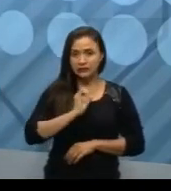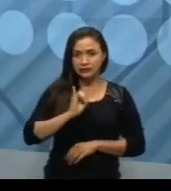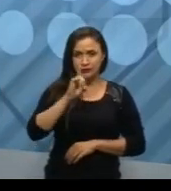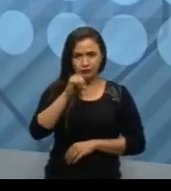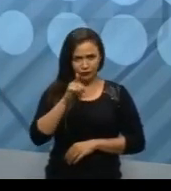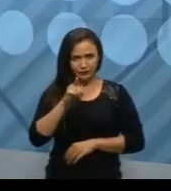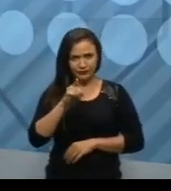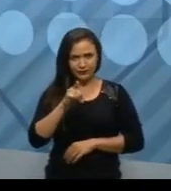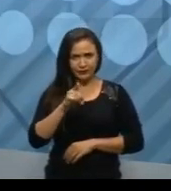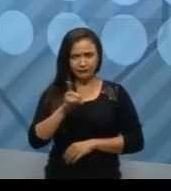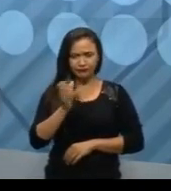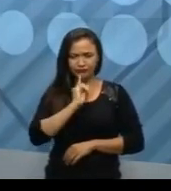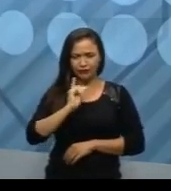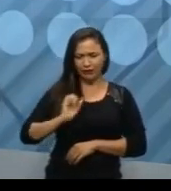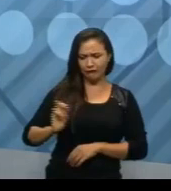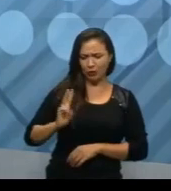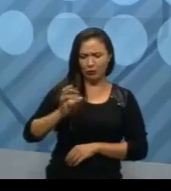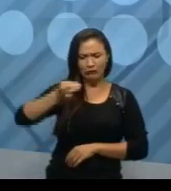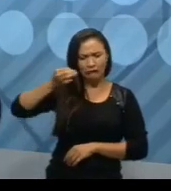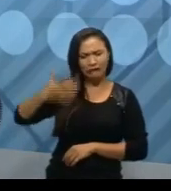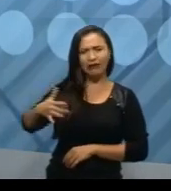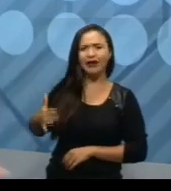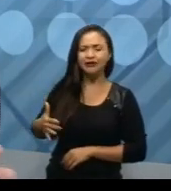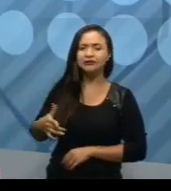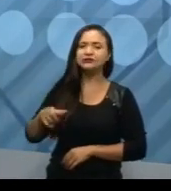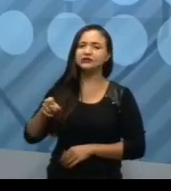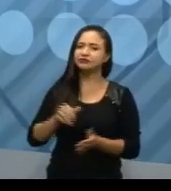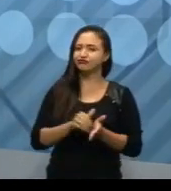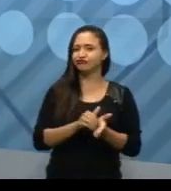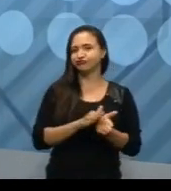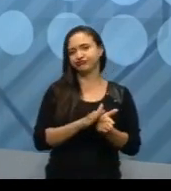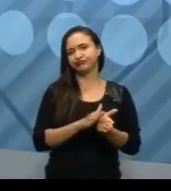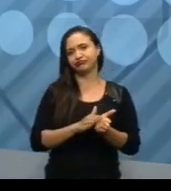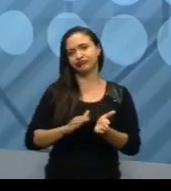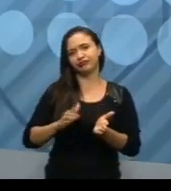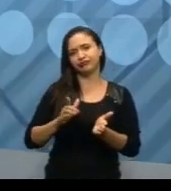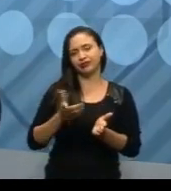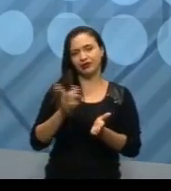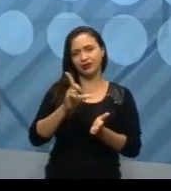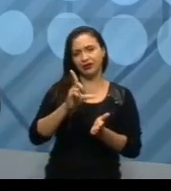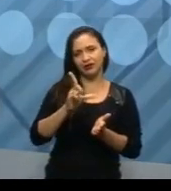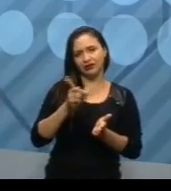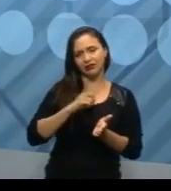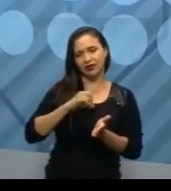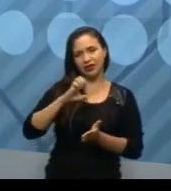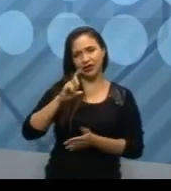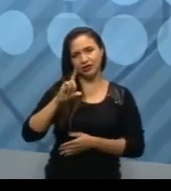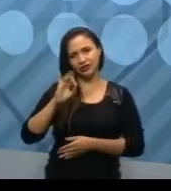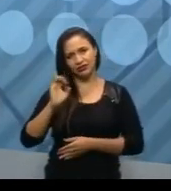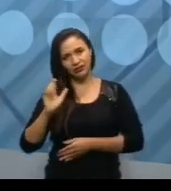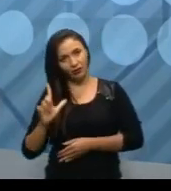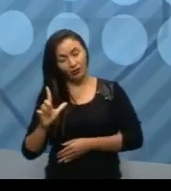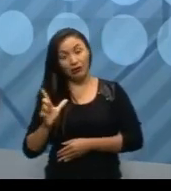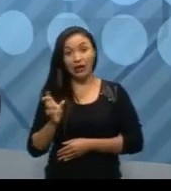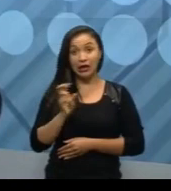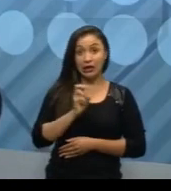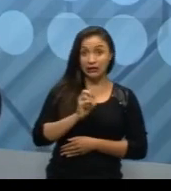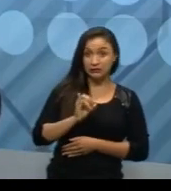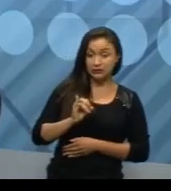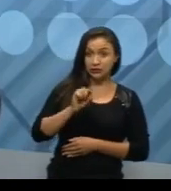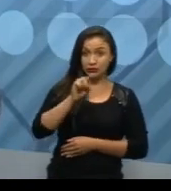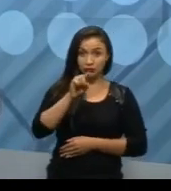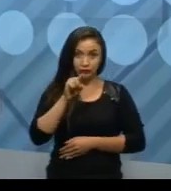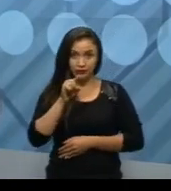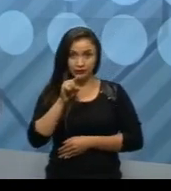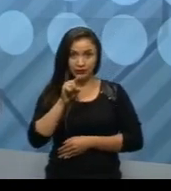preço muito absurdo, você já está eliminado daquele edital, ok? Agora, se você vai lá